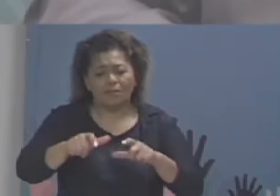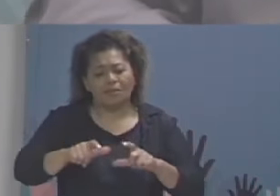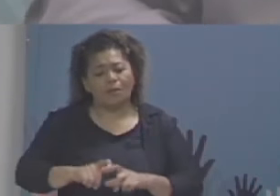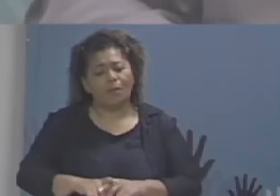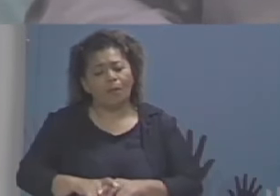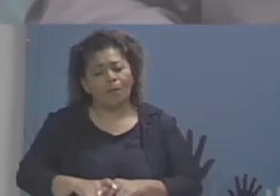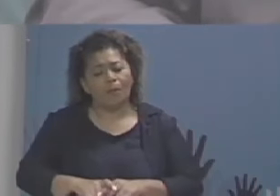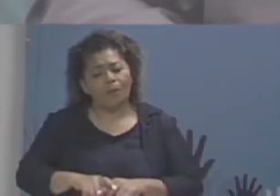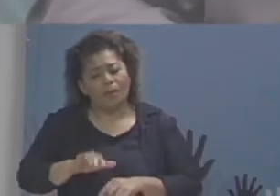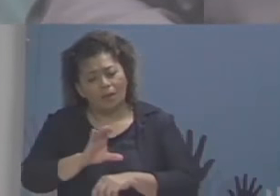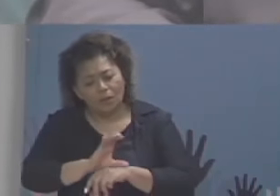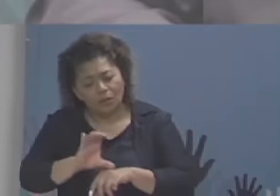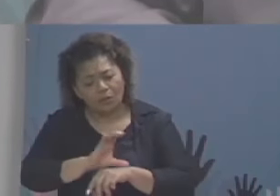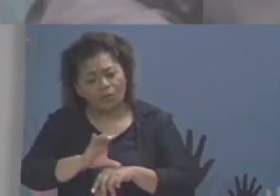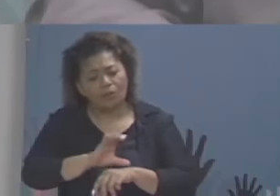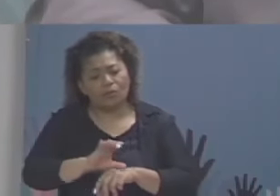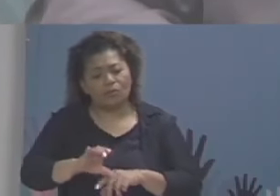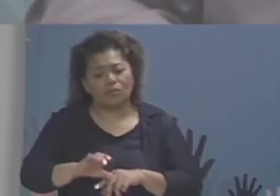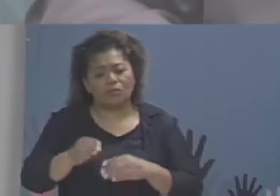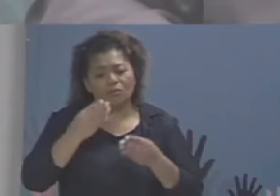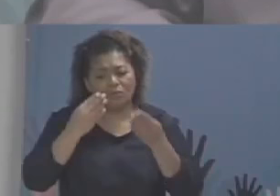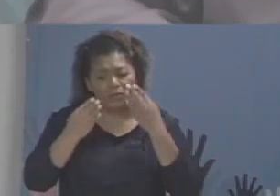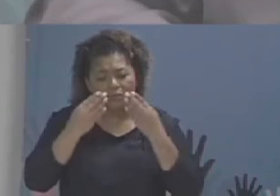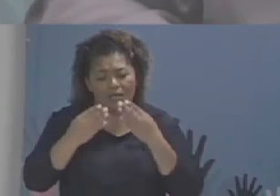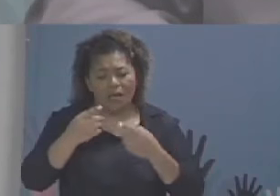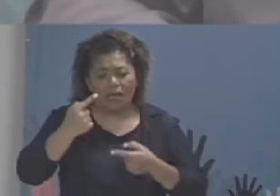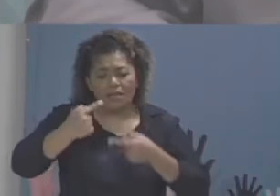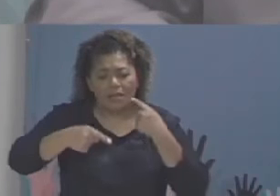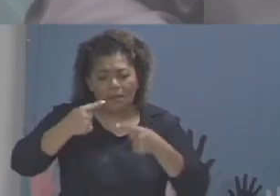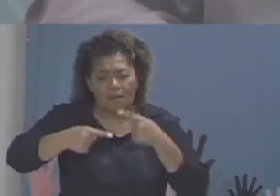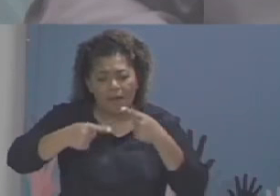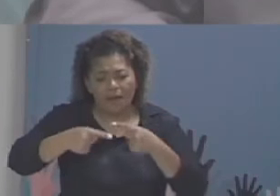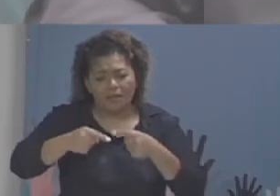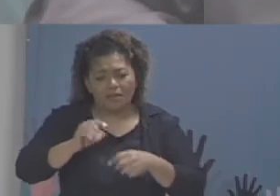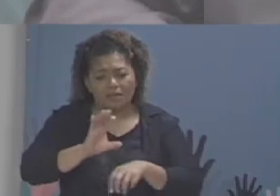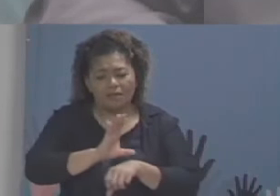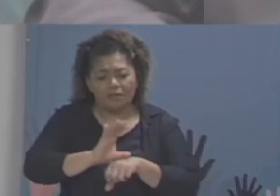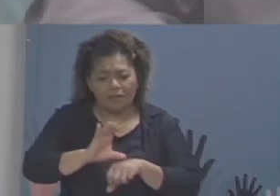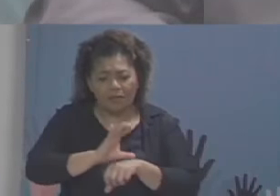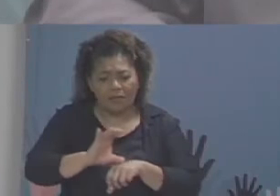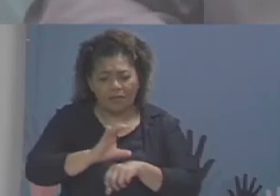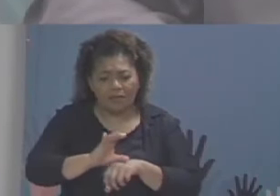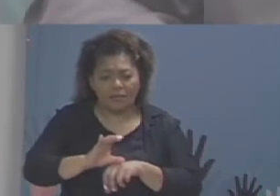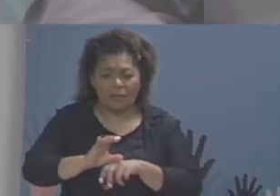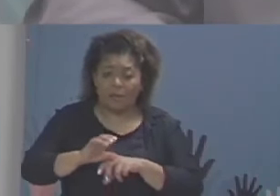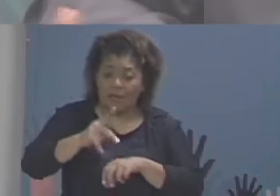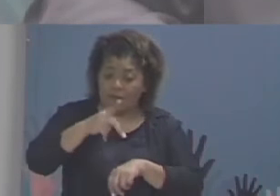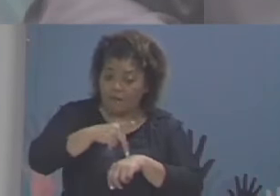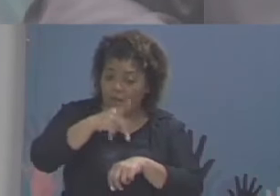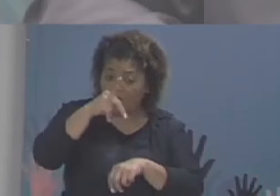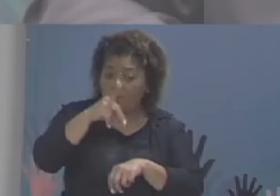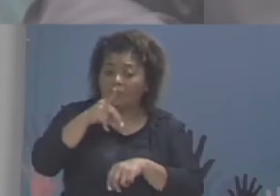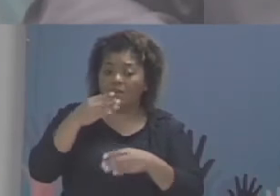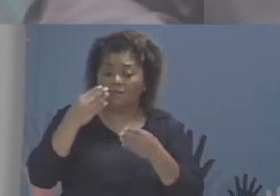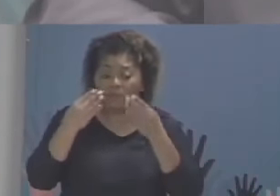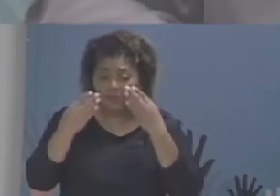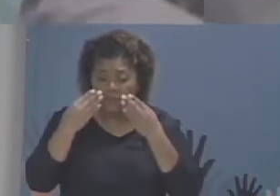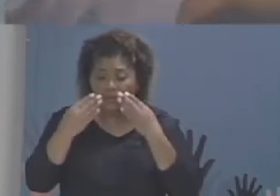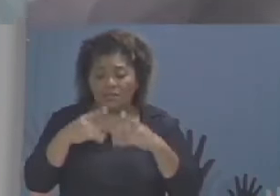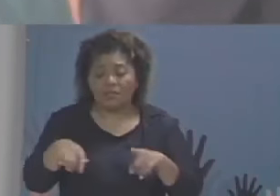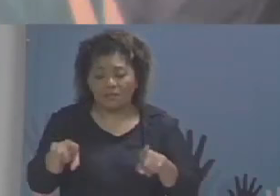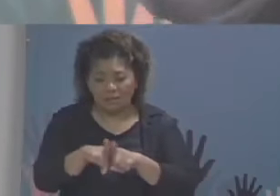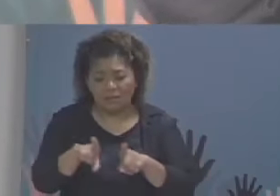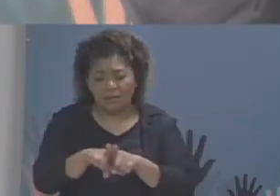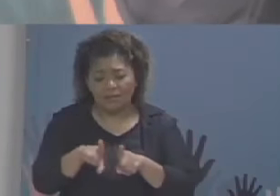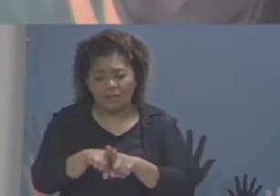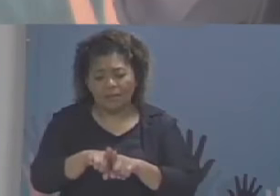psicologia, participar ativamente do debate e implementação das políticas de formação em níveis de graduação e pós-graduação em psicologia. Internacionalmente, por exemplo, o presidente